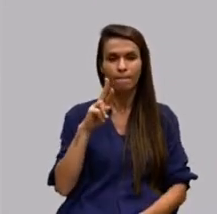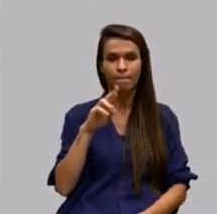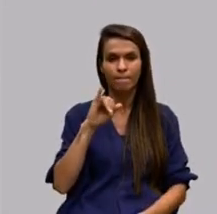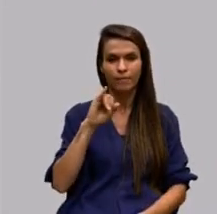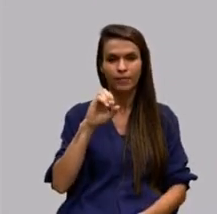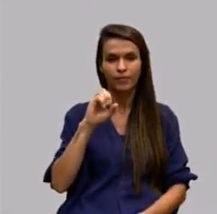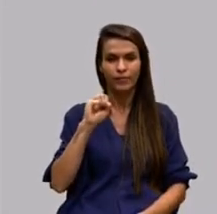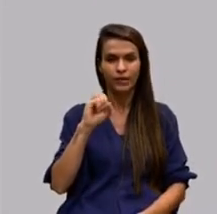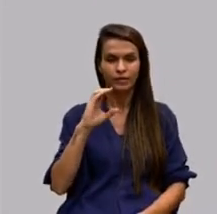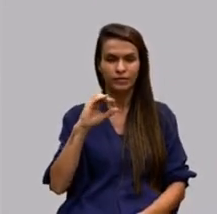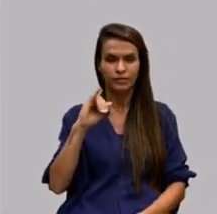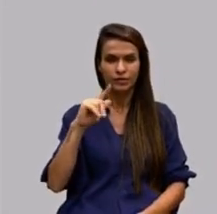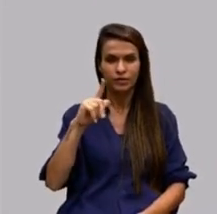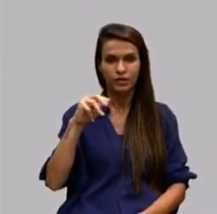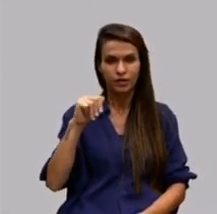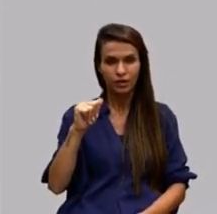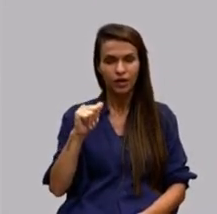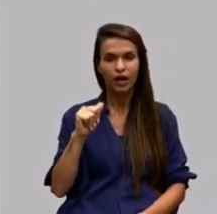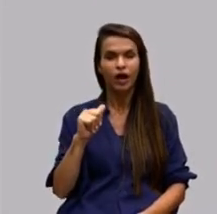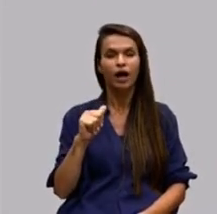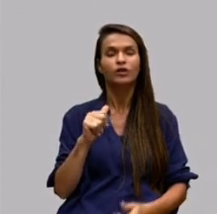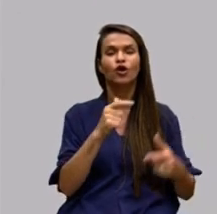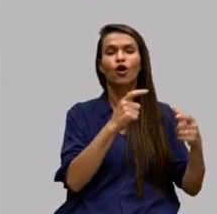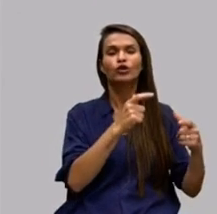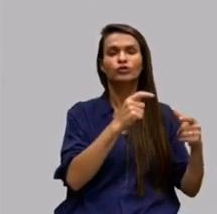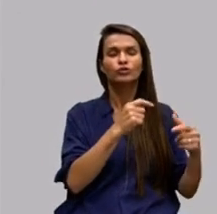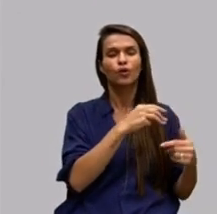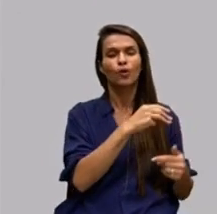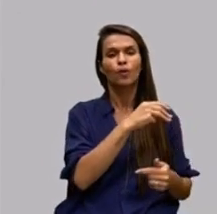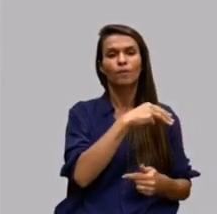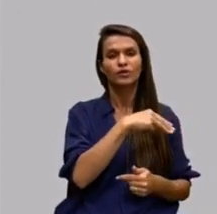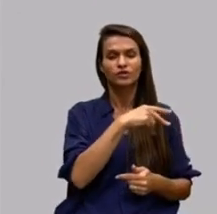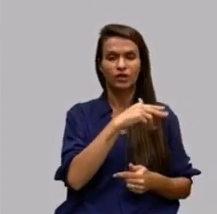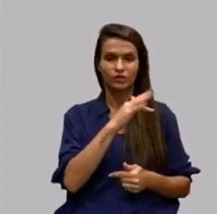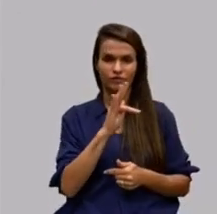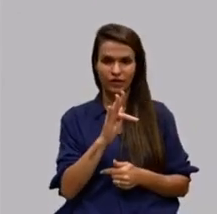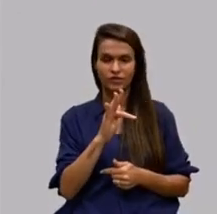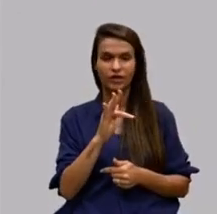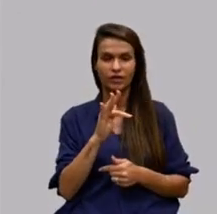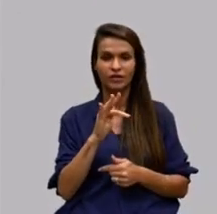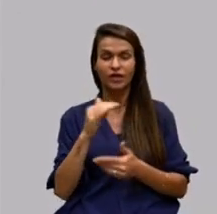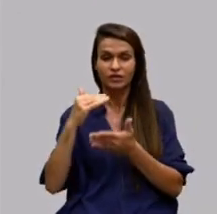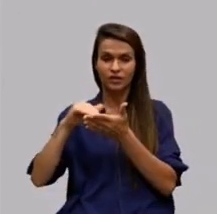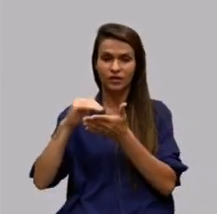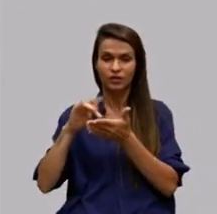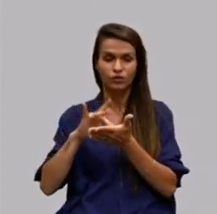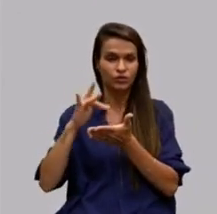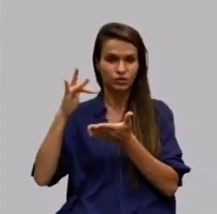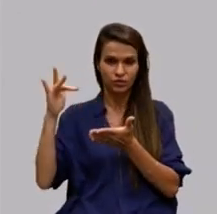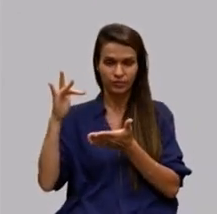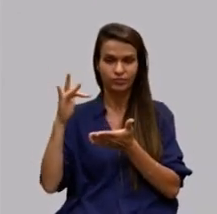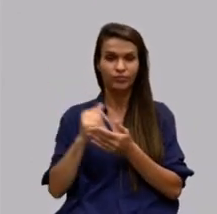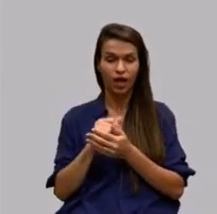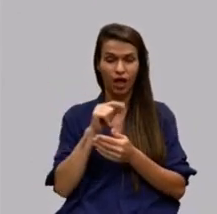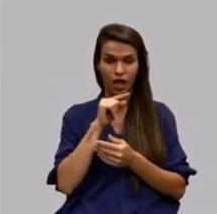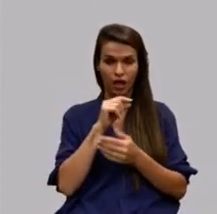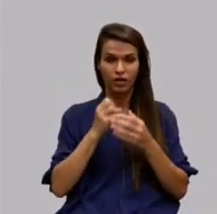onde? Do Ministério da Fazenda, da Secretaria do Tesouro Nacional. Foi ela quem